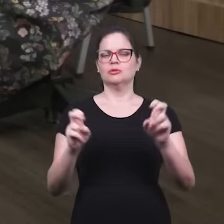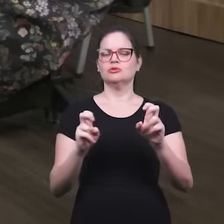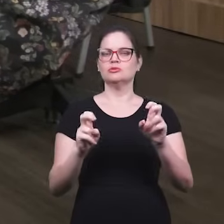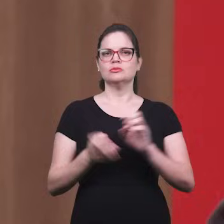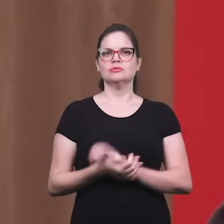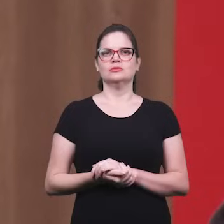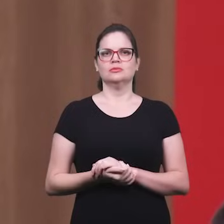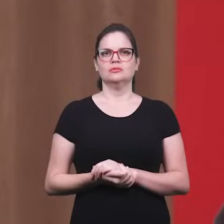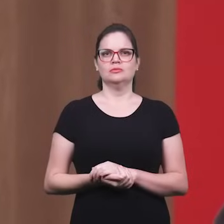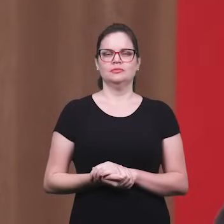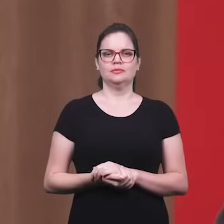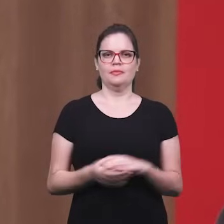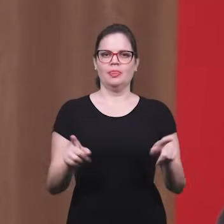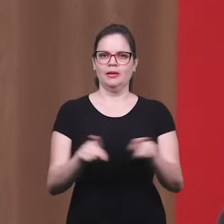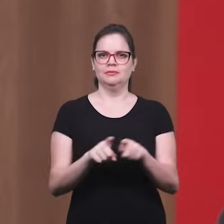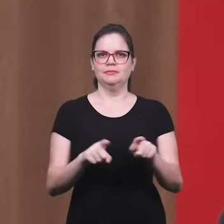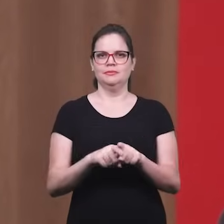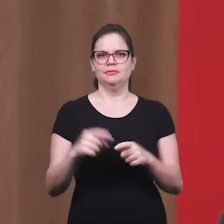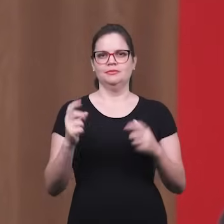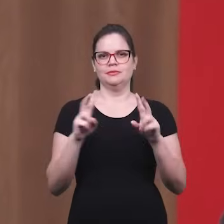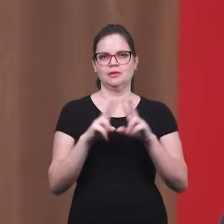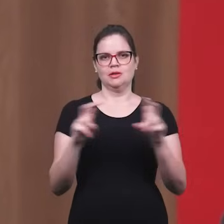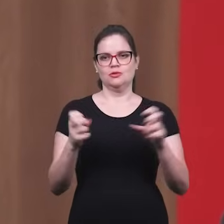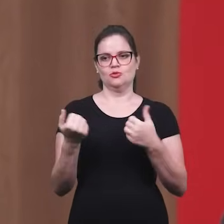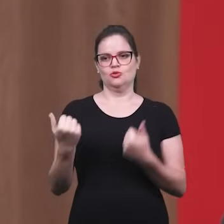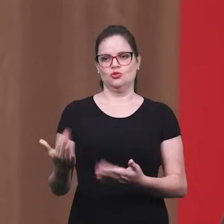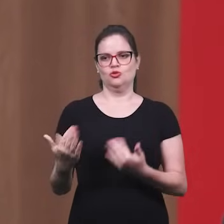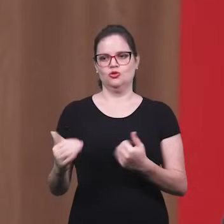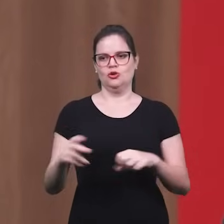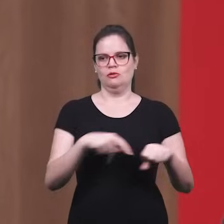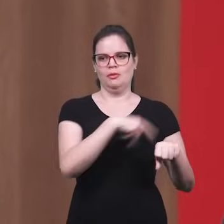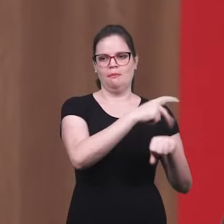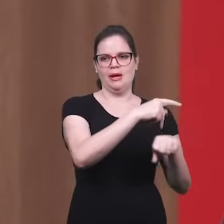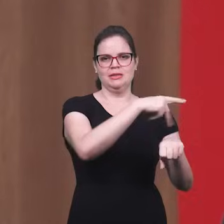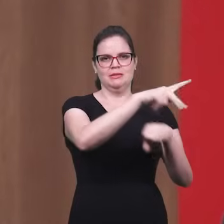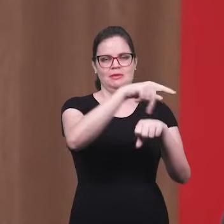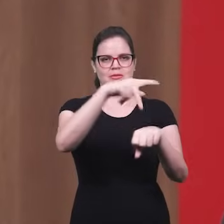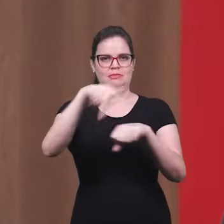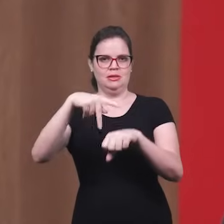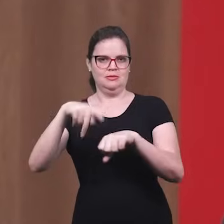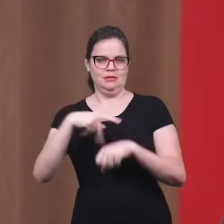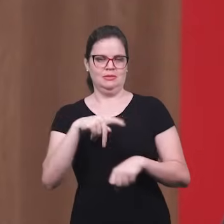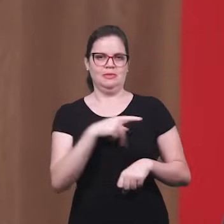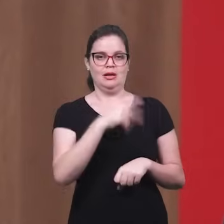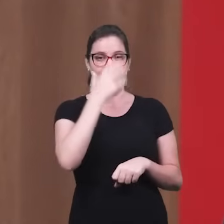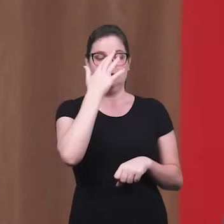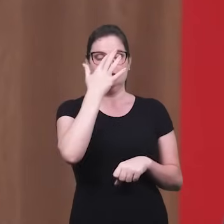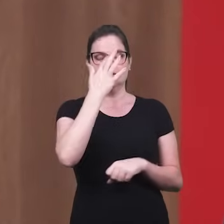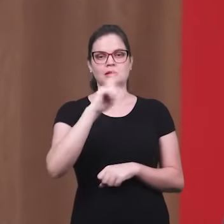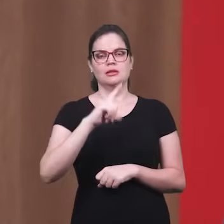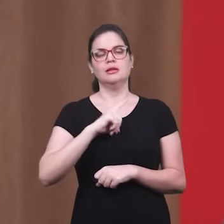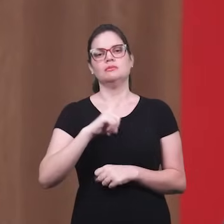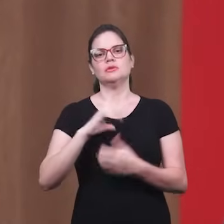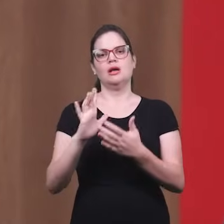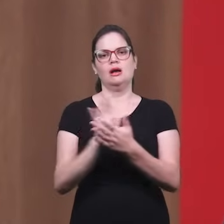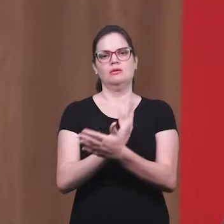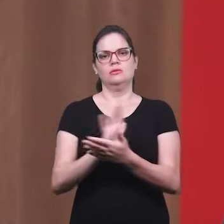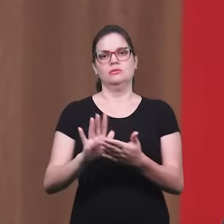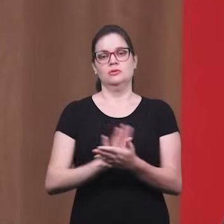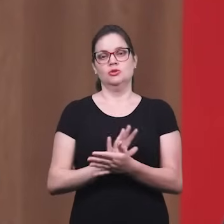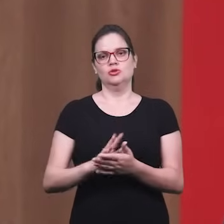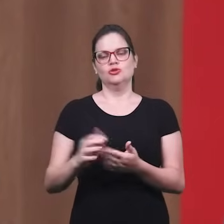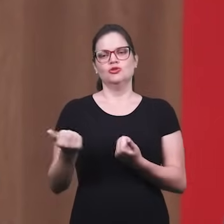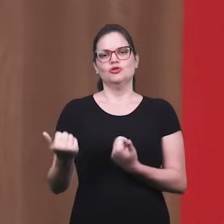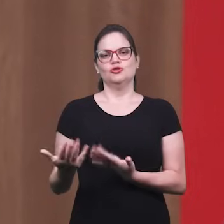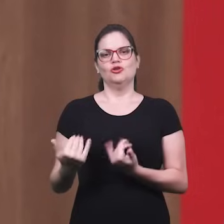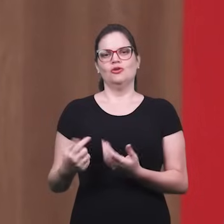pastor Josias, dos nossos jovens nesses países, então nós temos jovens que sofrem, né? Porque